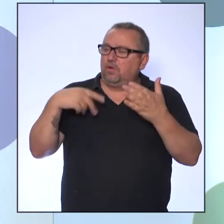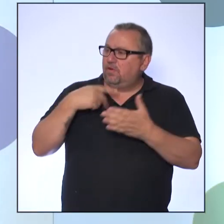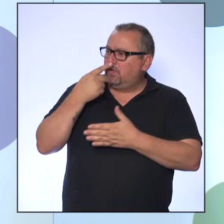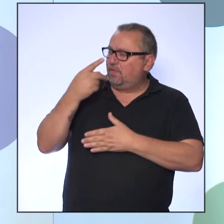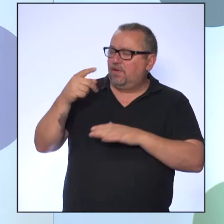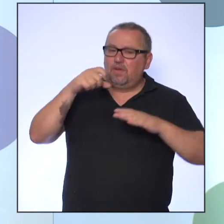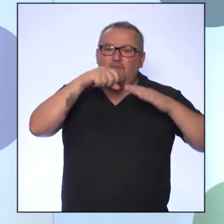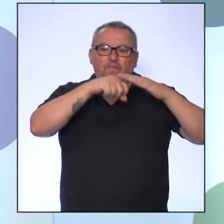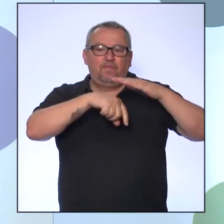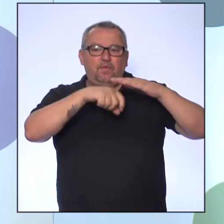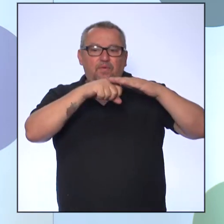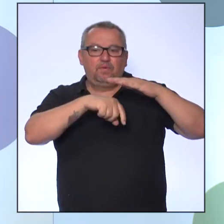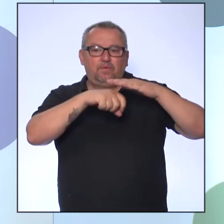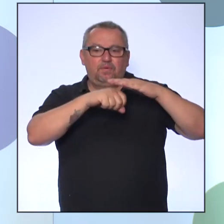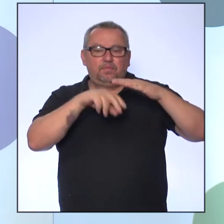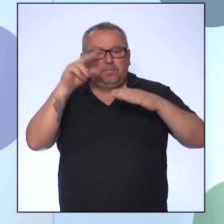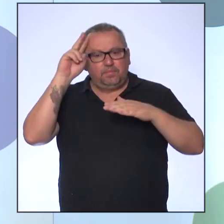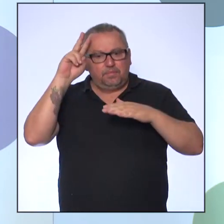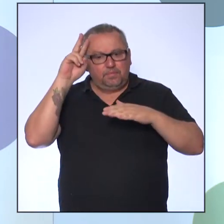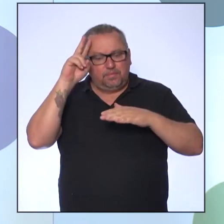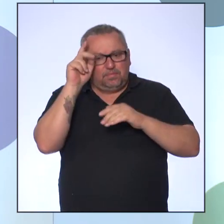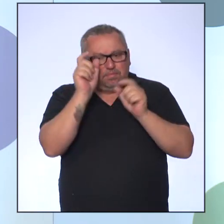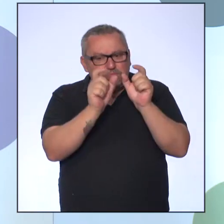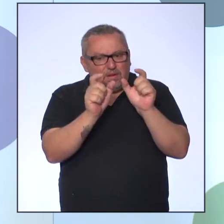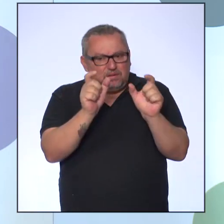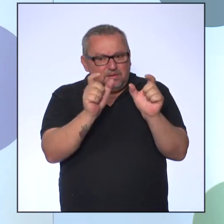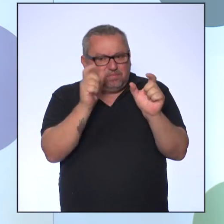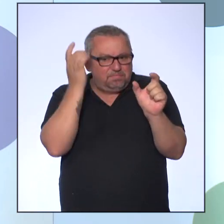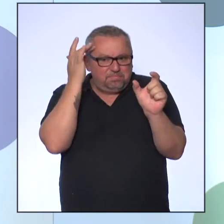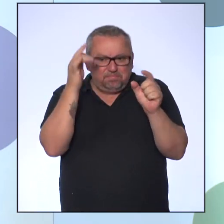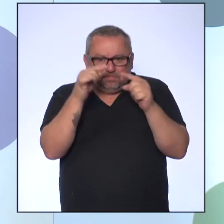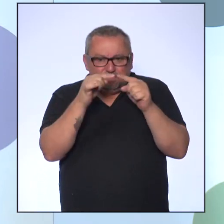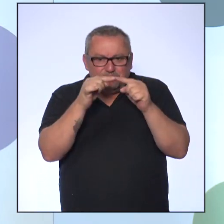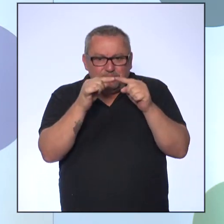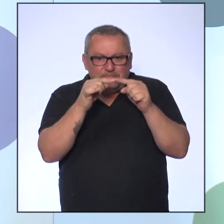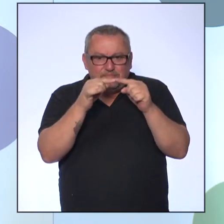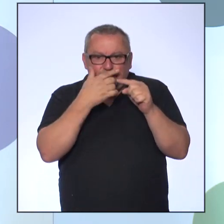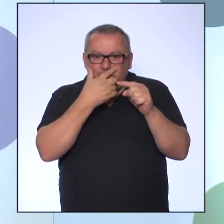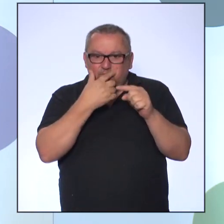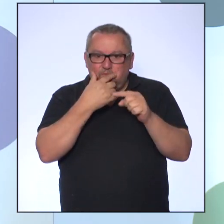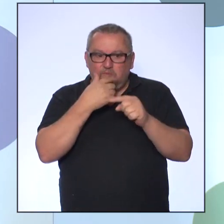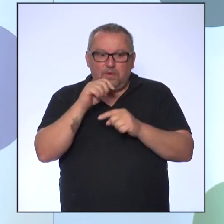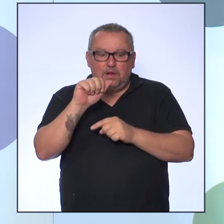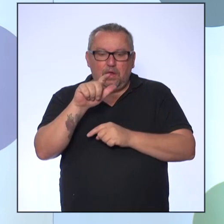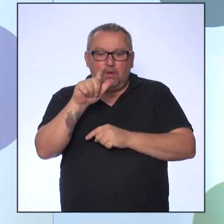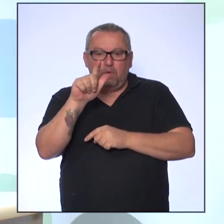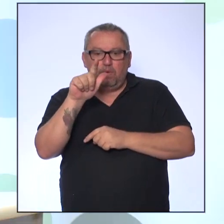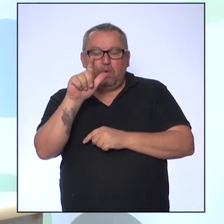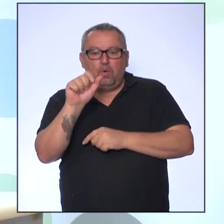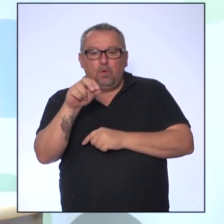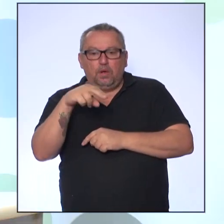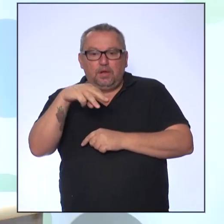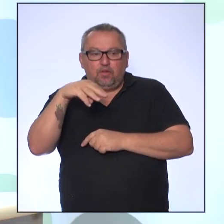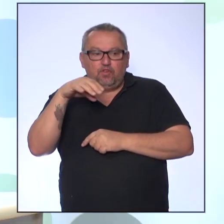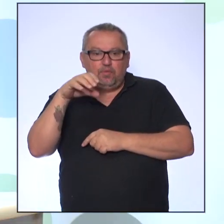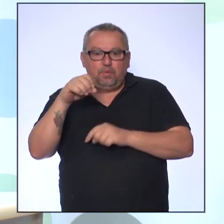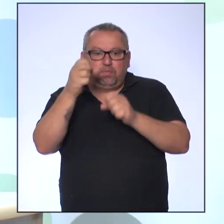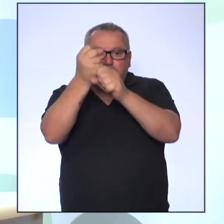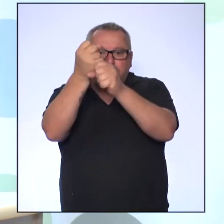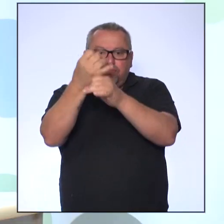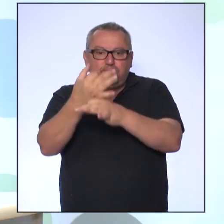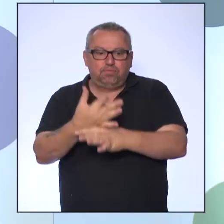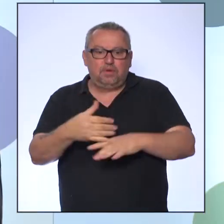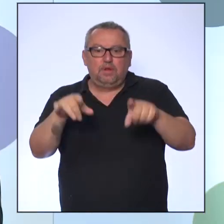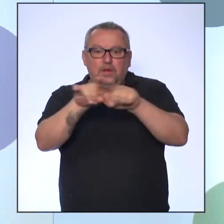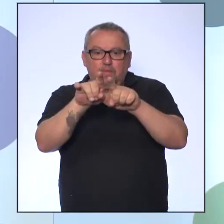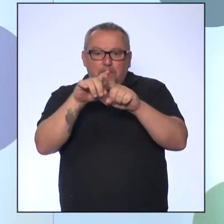fluxograma, me lembra uma palavrinha, não sei se tem muito a ver com isso. Se Aham. chama algoritmo. E também Hum. me lembra outra